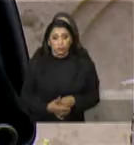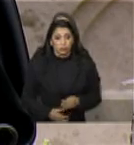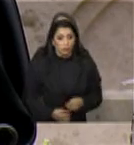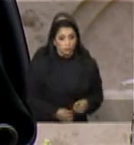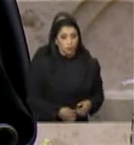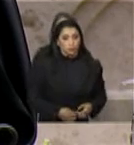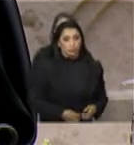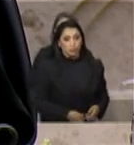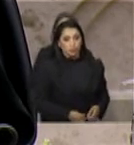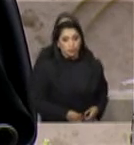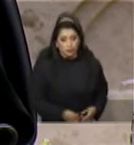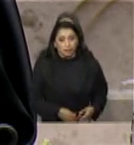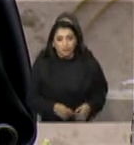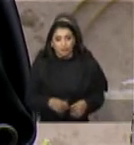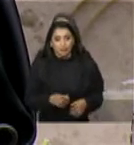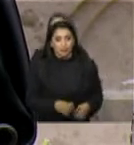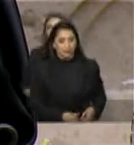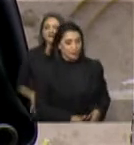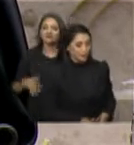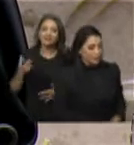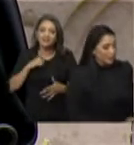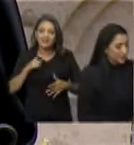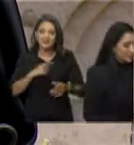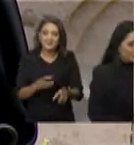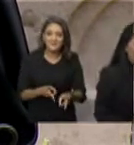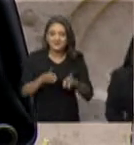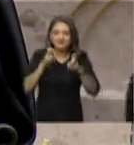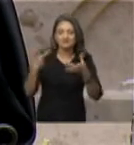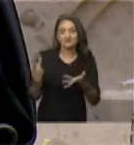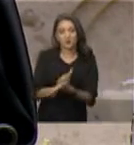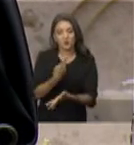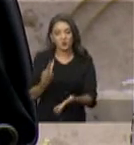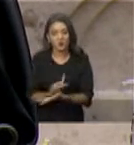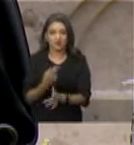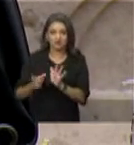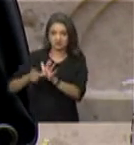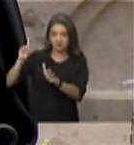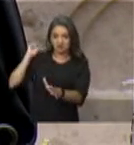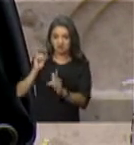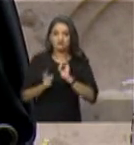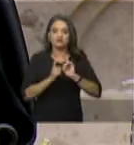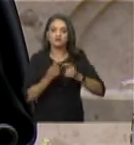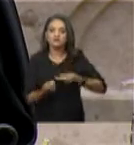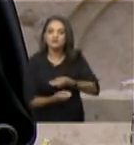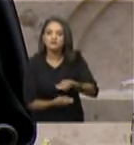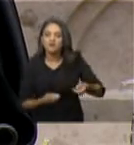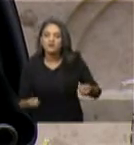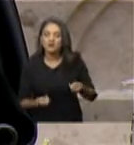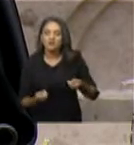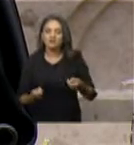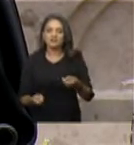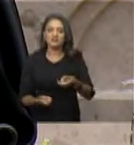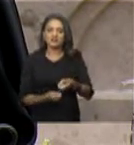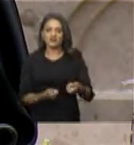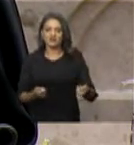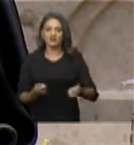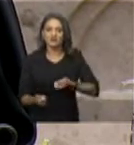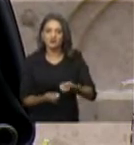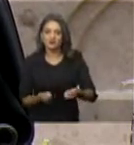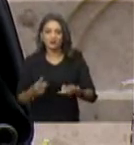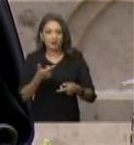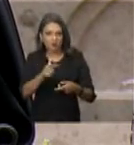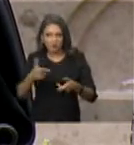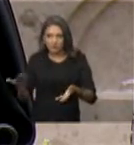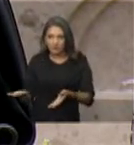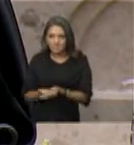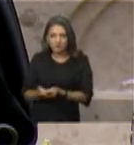que de gestões anteriores fazer Vista grossa para não entrar com ação rescisória até essa